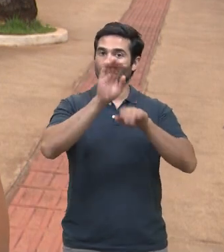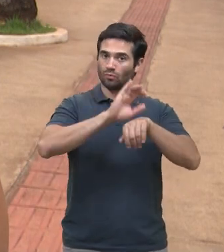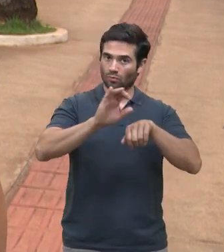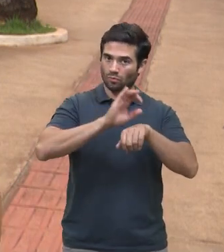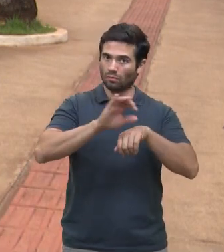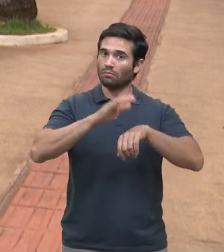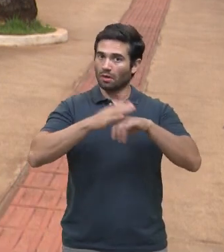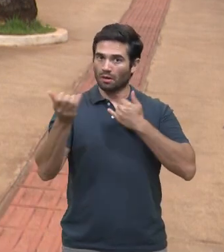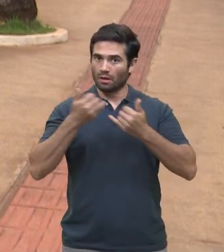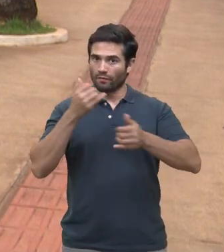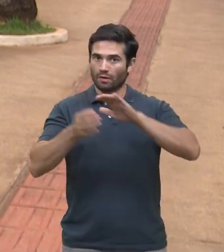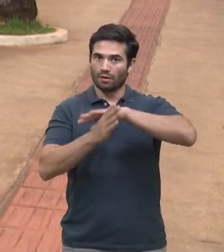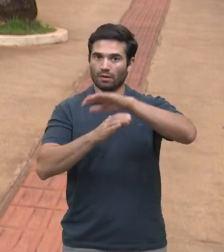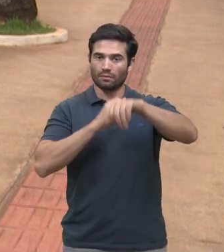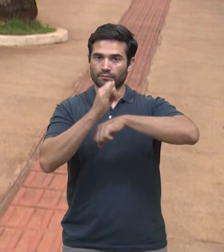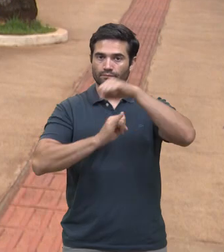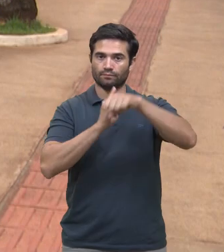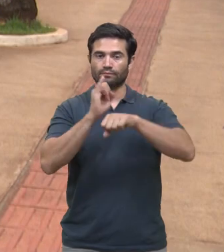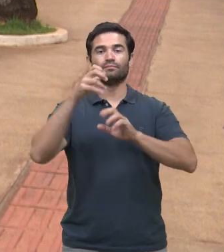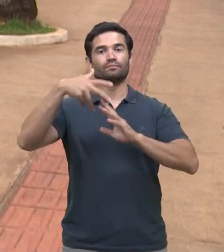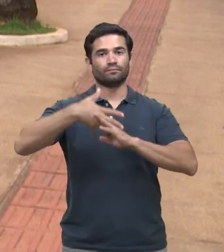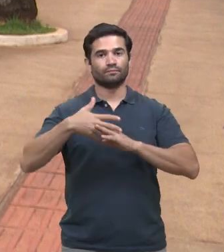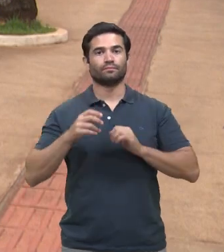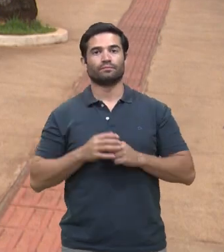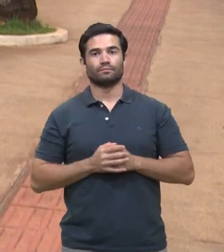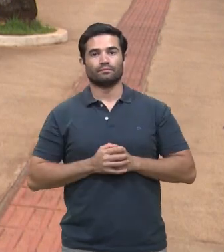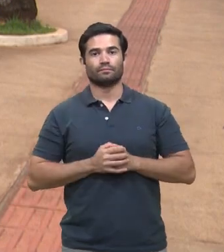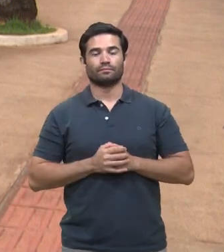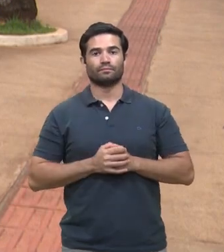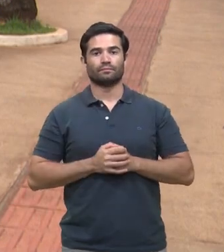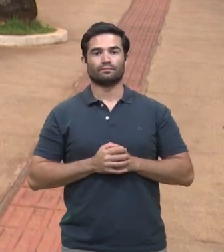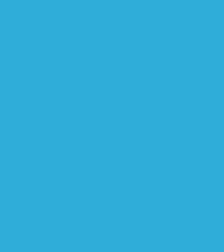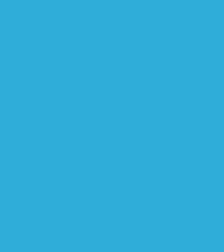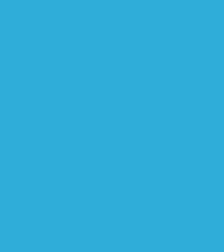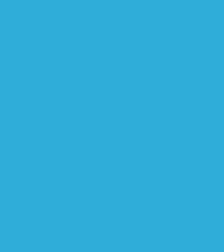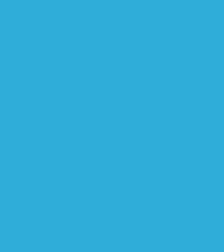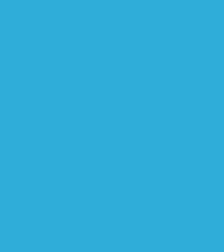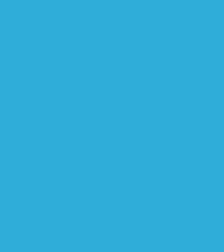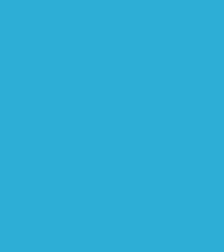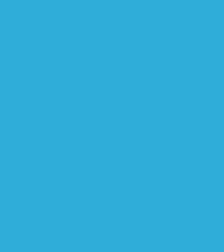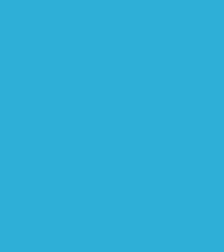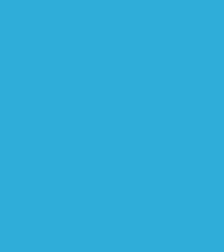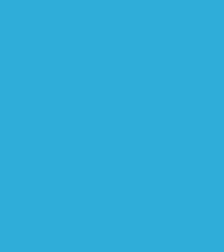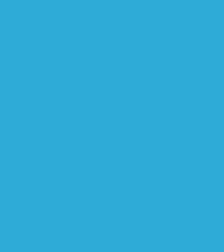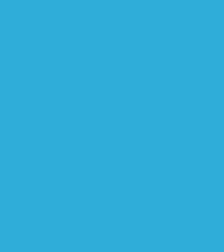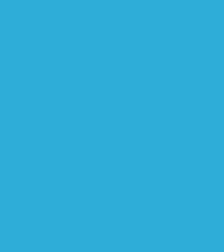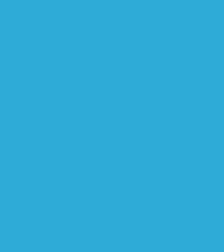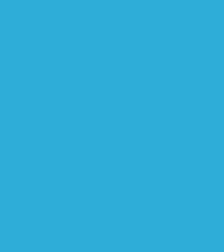curso. Para mais informações, acesse o nosso portal de notícias.